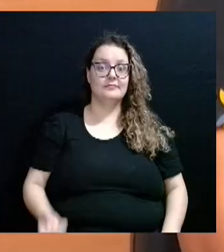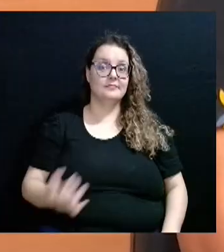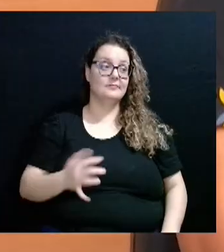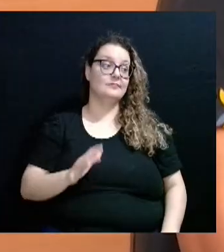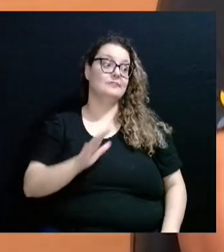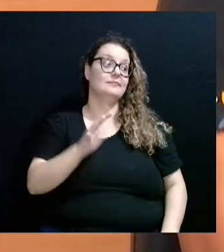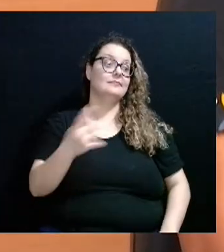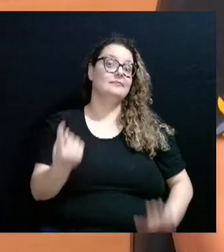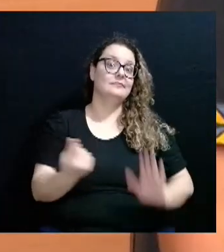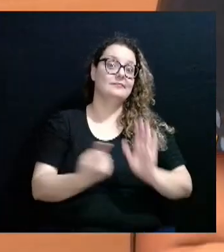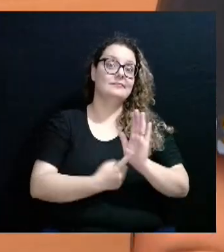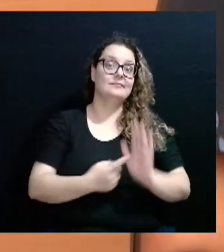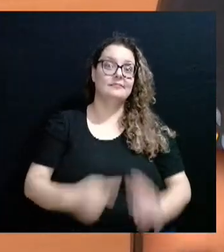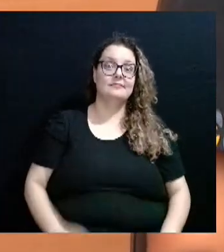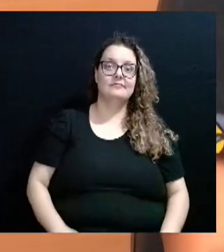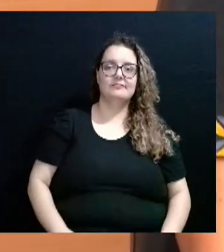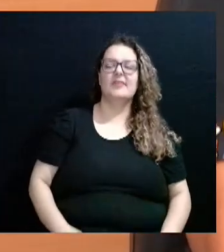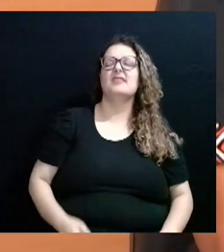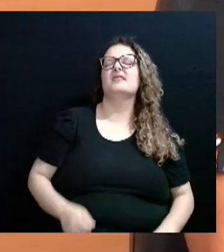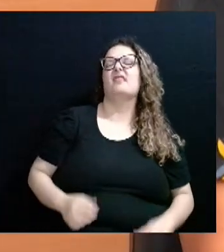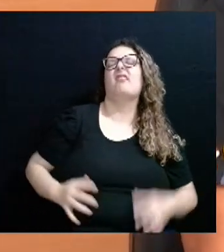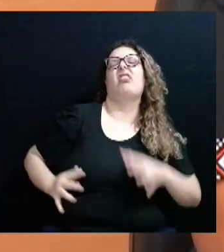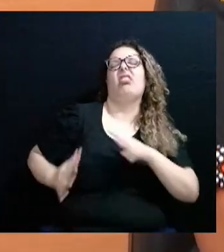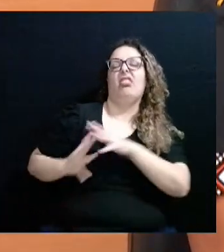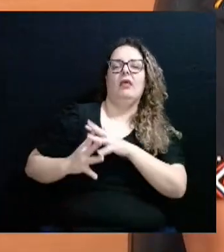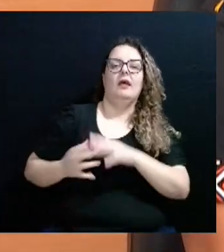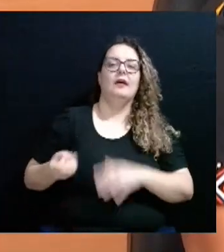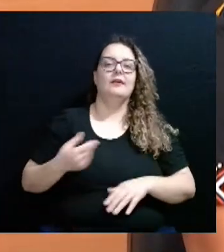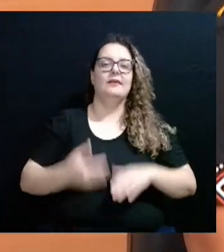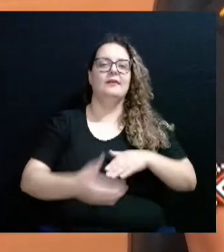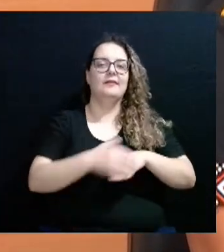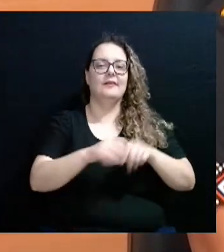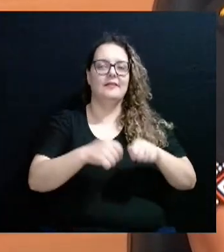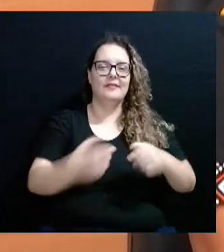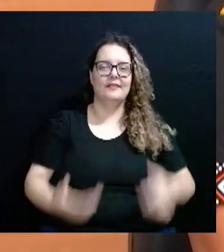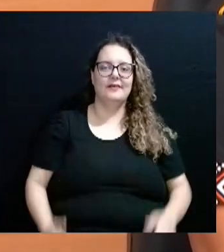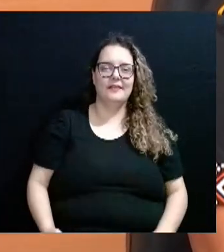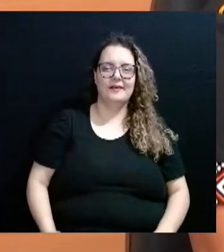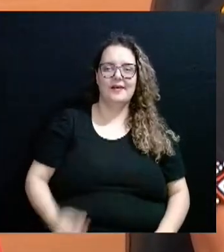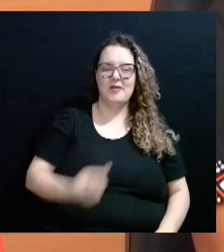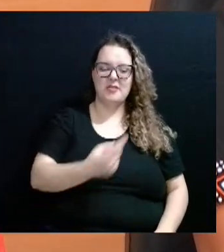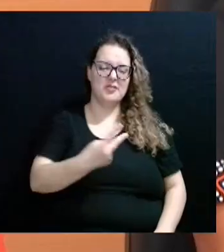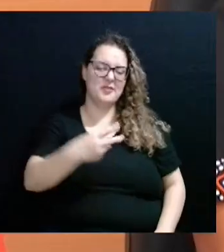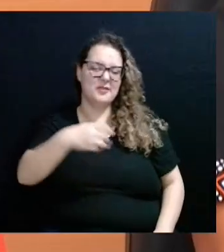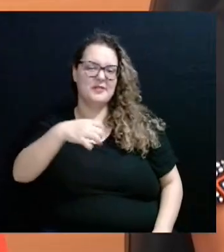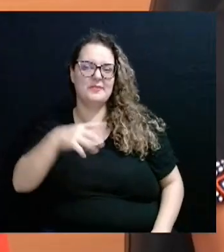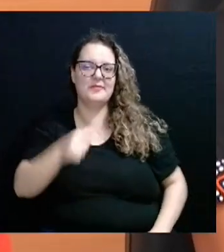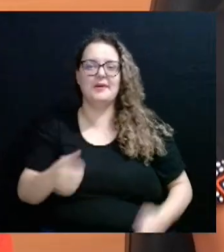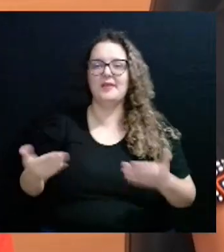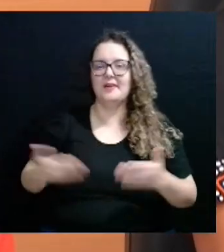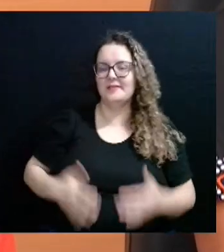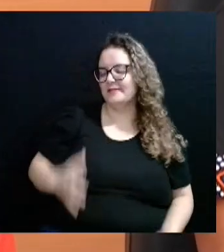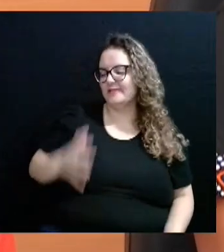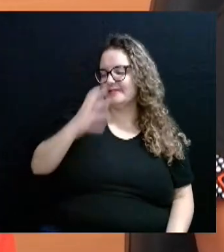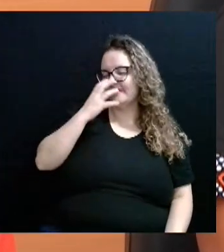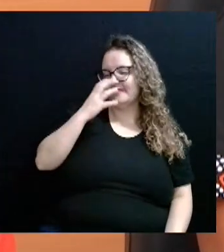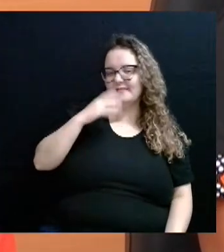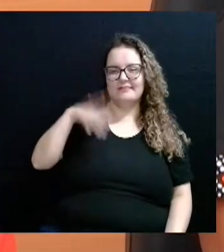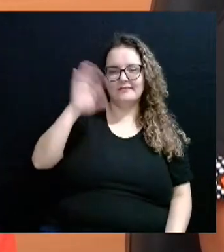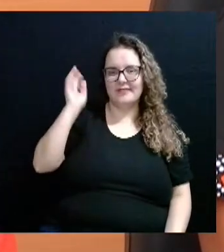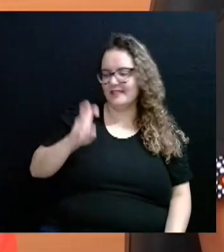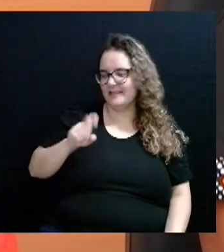foda é o novo tênis, né? Antes você queria ter aquele 12 mola, hoje você quer ter o cachorrão de, sei lá, 5 mil reais, né,